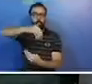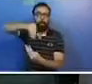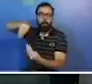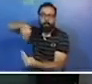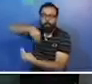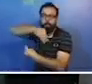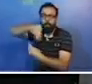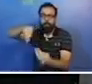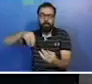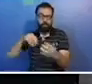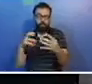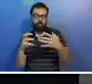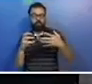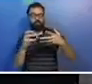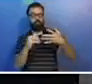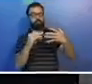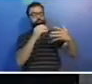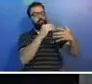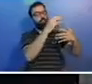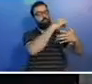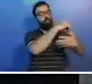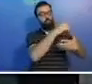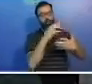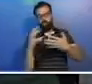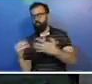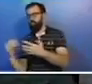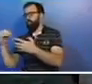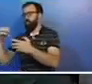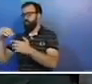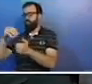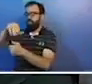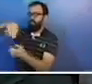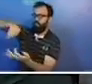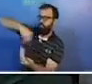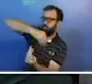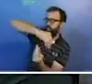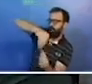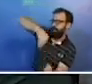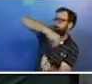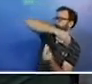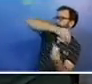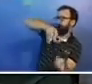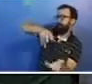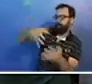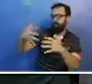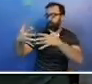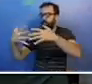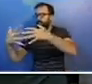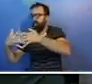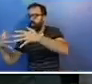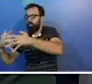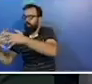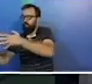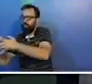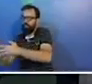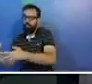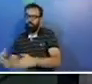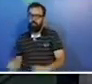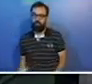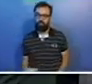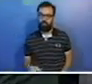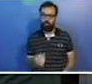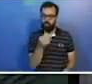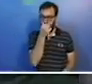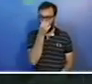tenho várias cadeias interligadas, nós chamamos de teia alimentar.